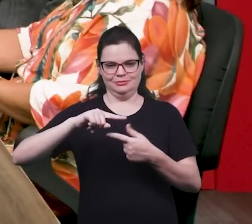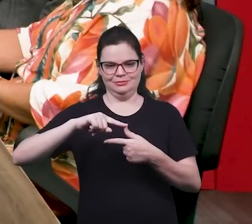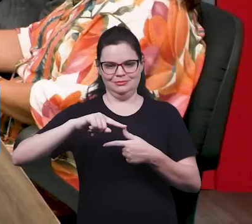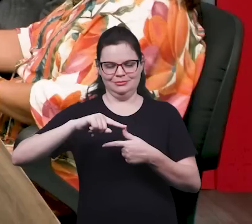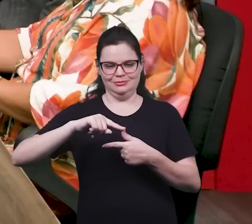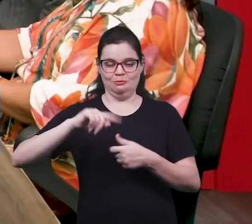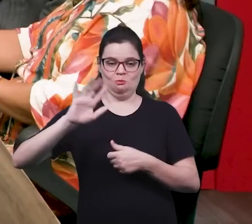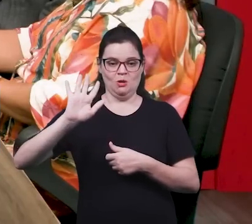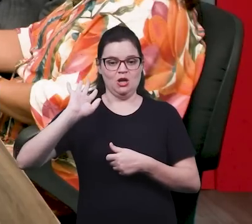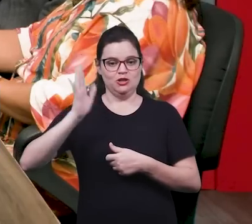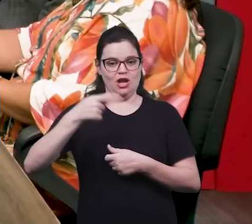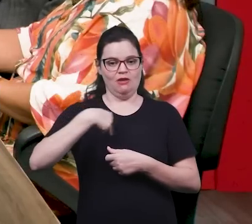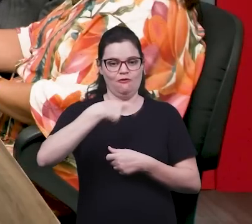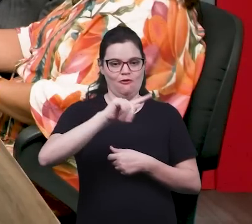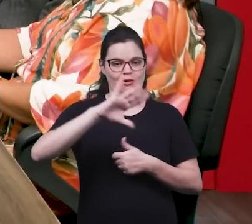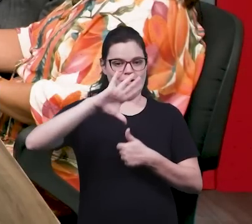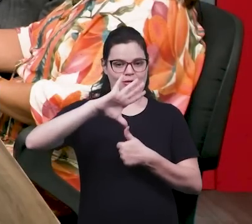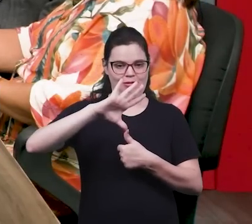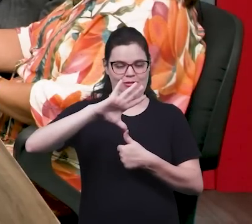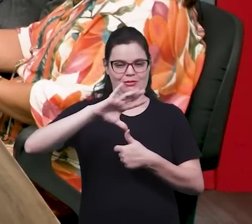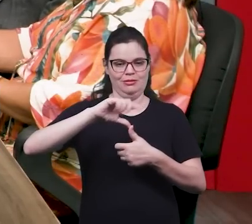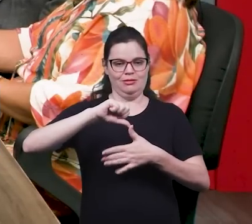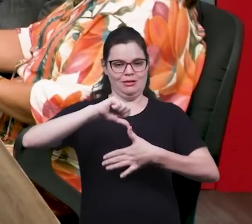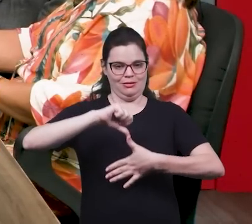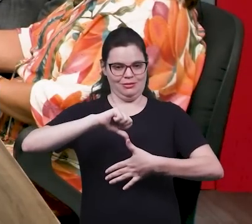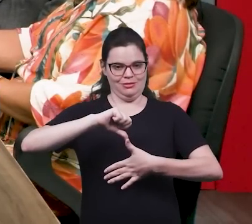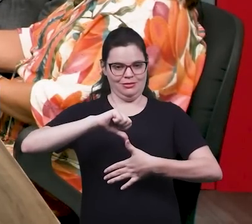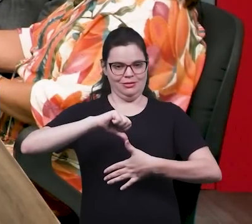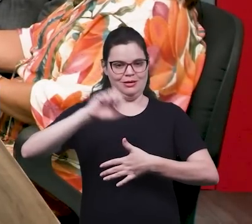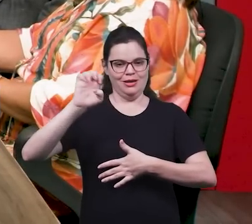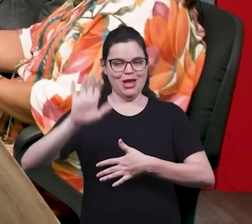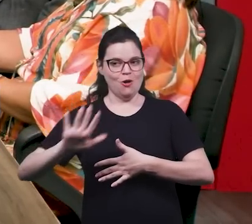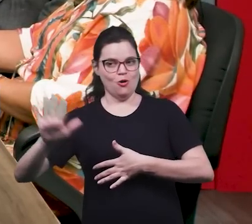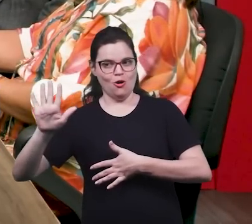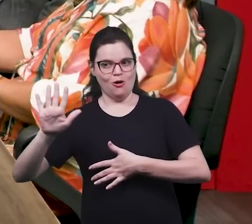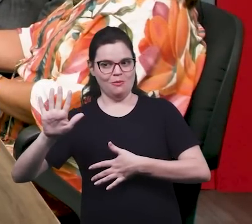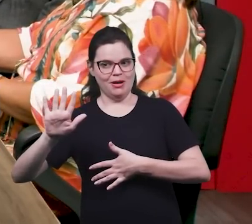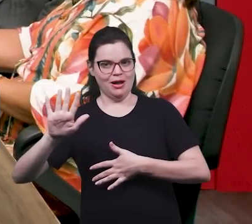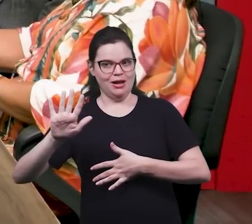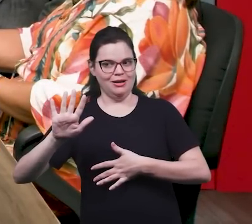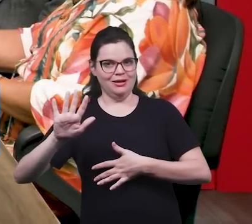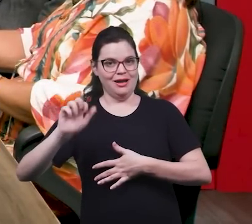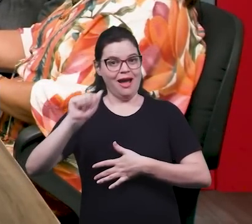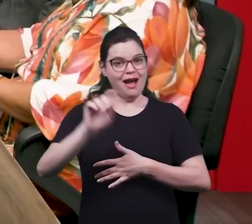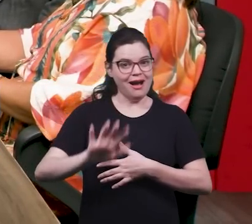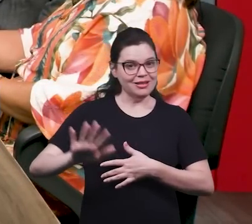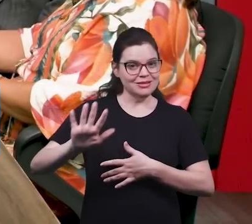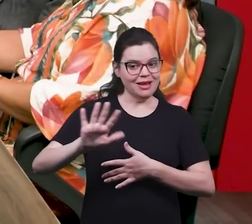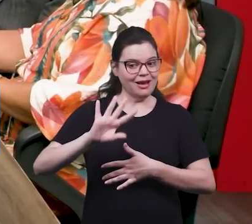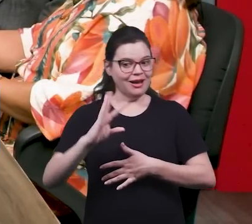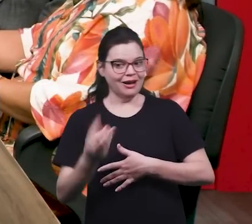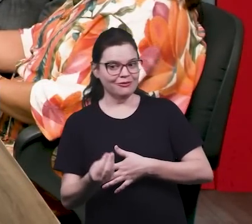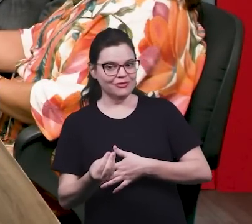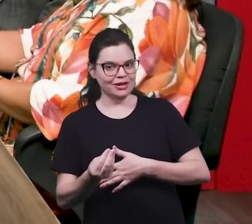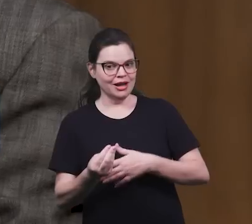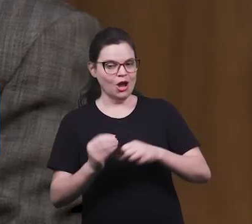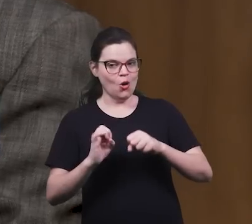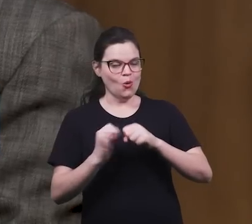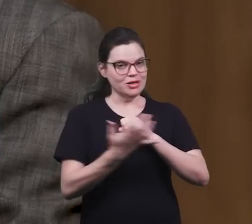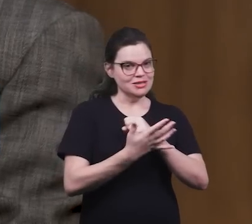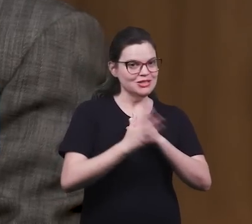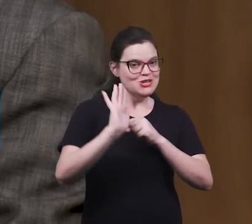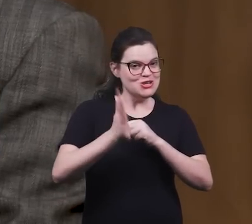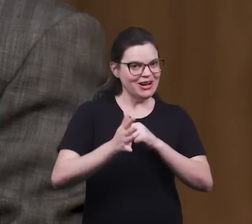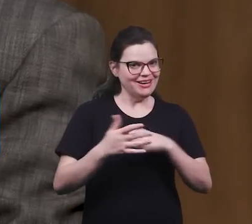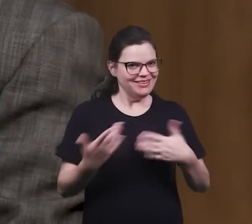não é tão... O russo também, eu já estive várias vezes na Rússia, tá? Umas dezenas de vezes que eu já estive na